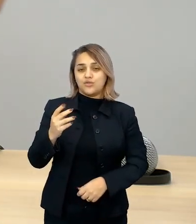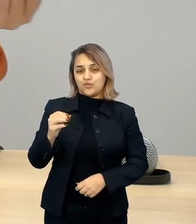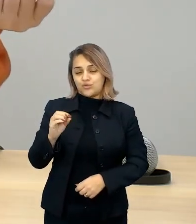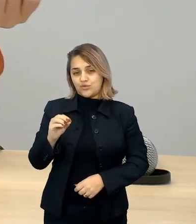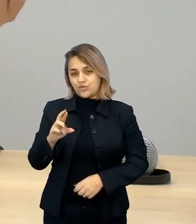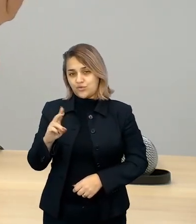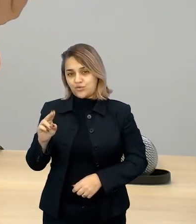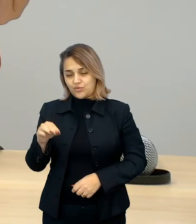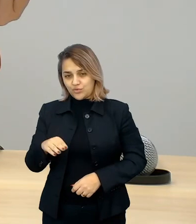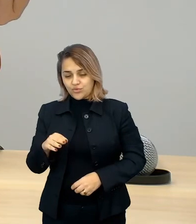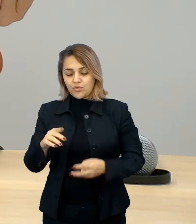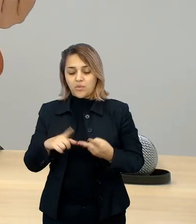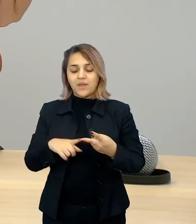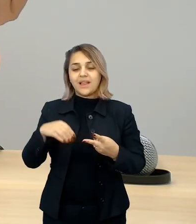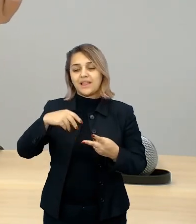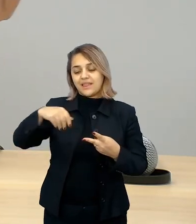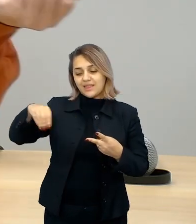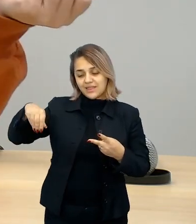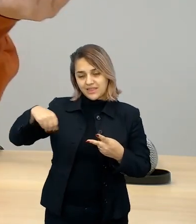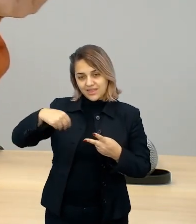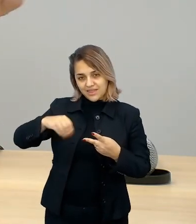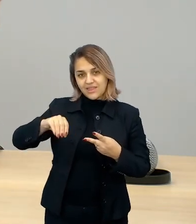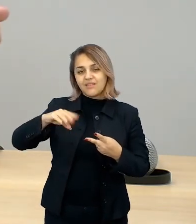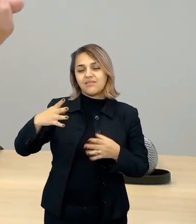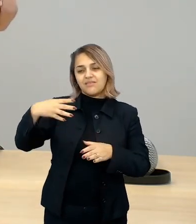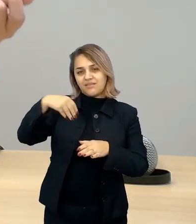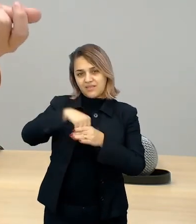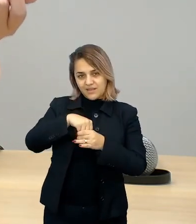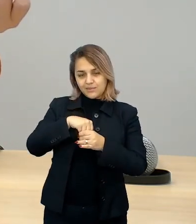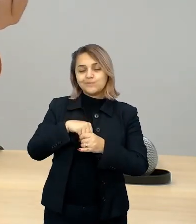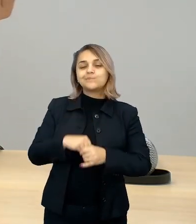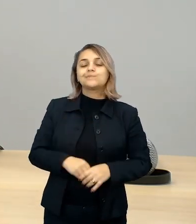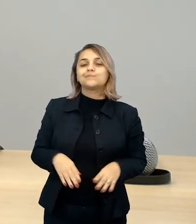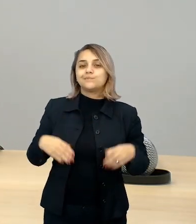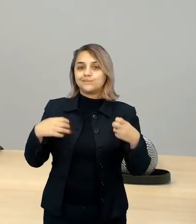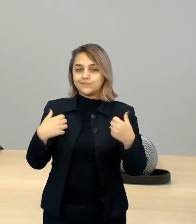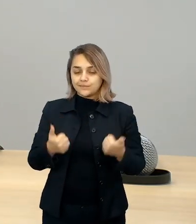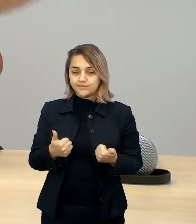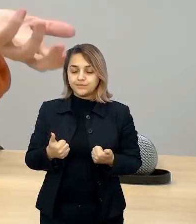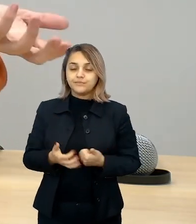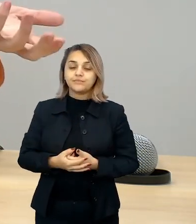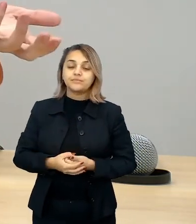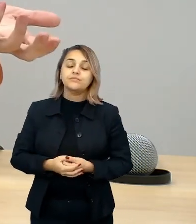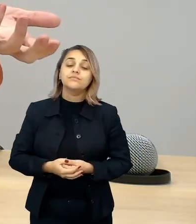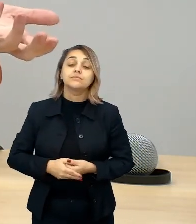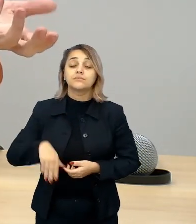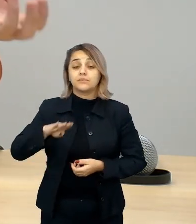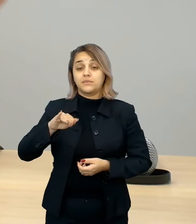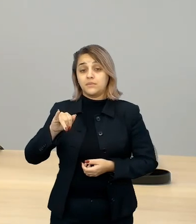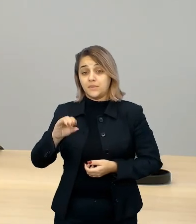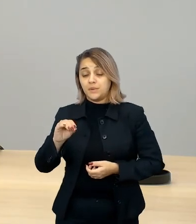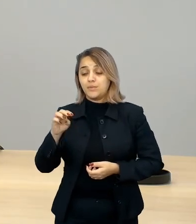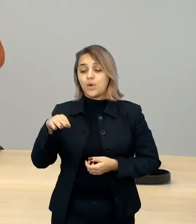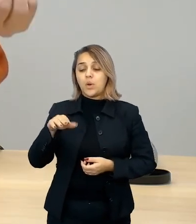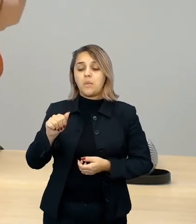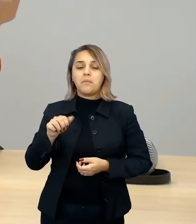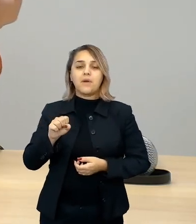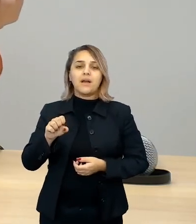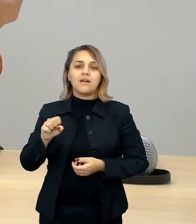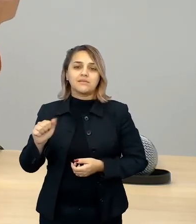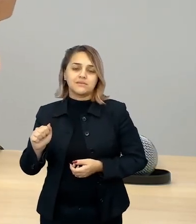ali dentro dessa composteira, tá? Então, biomassa, por exemplo, você